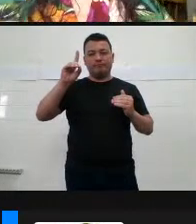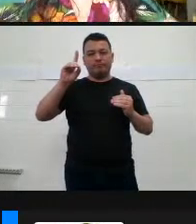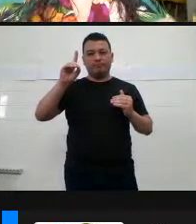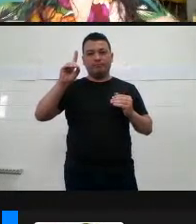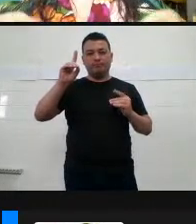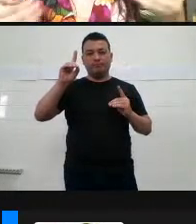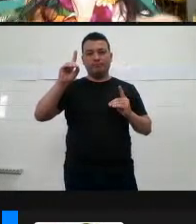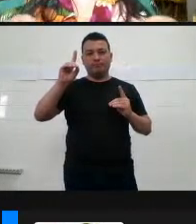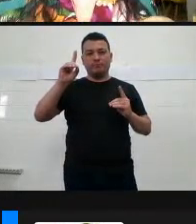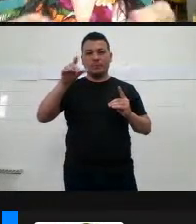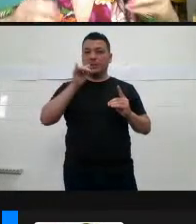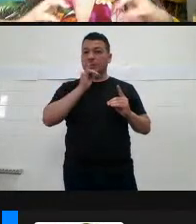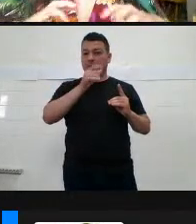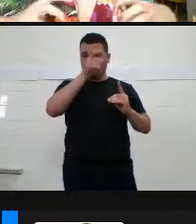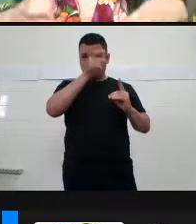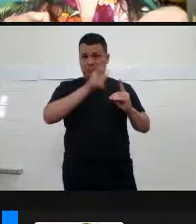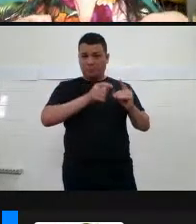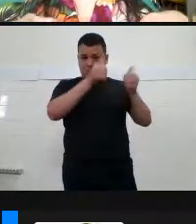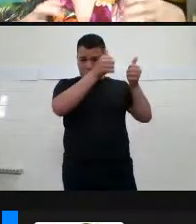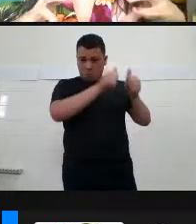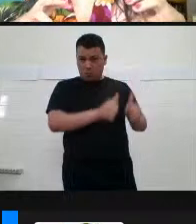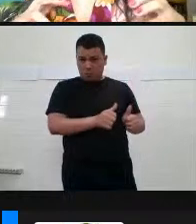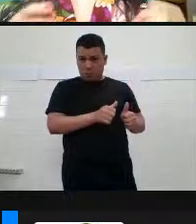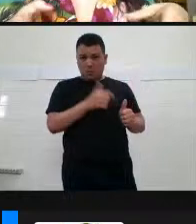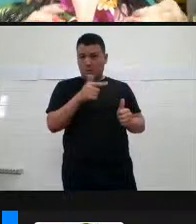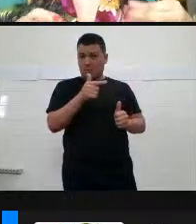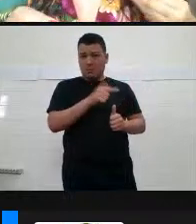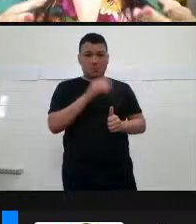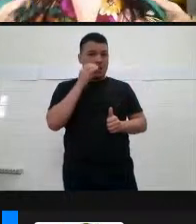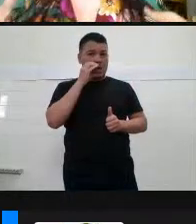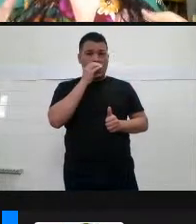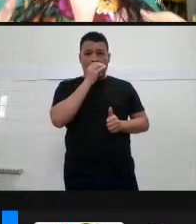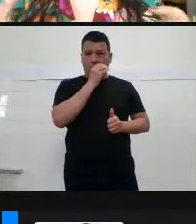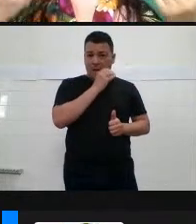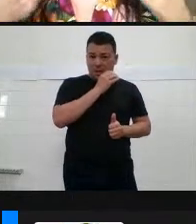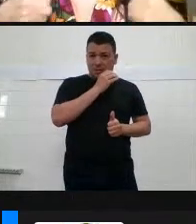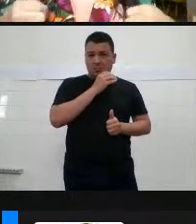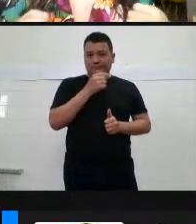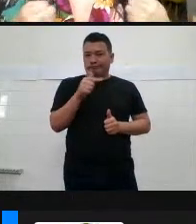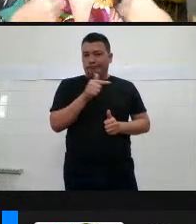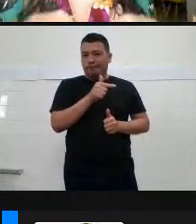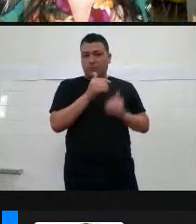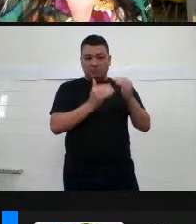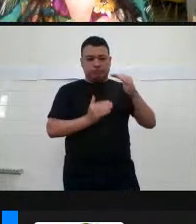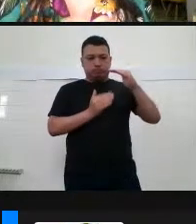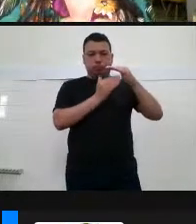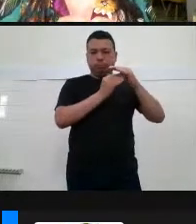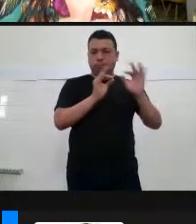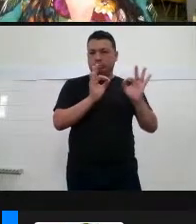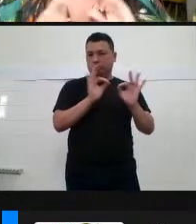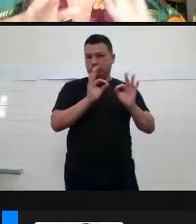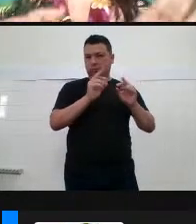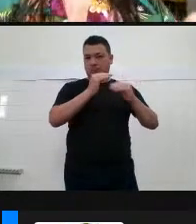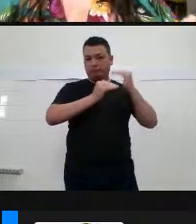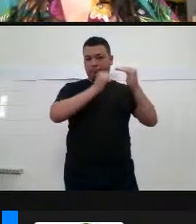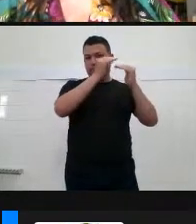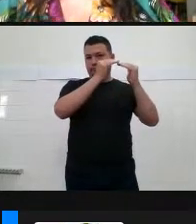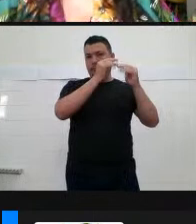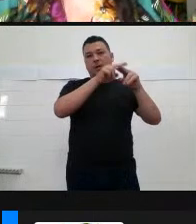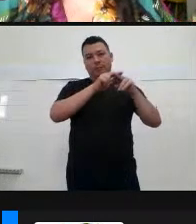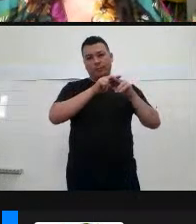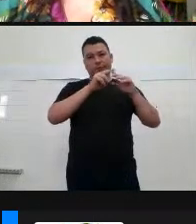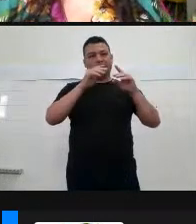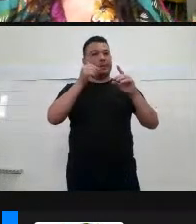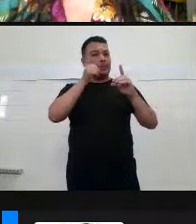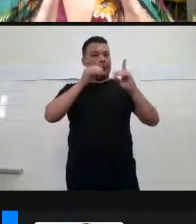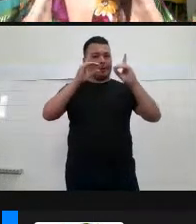um corpo que não teve calor suficiente para se desenvolver. E é